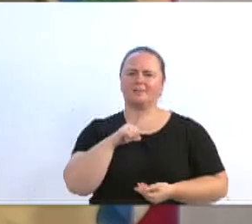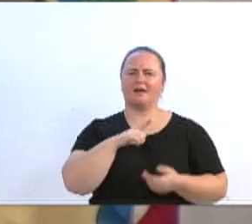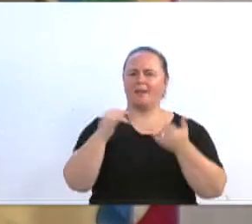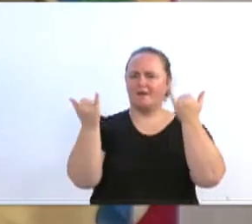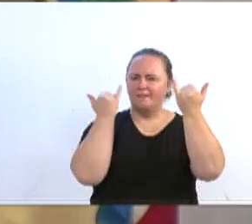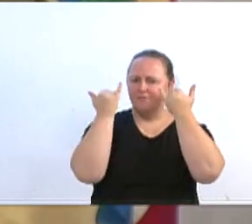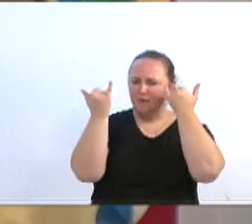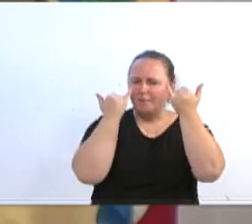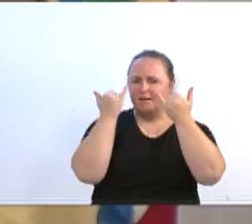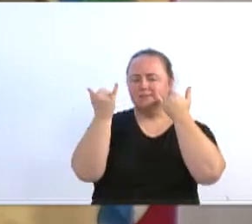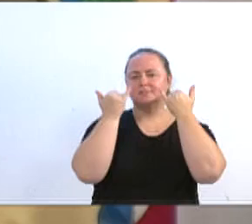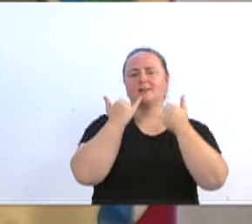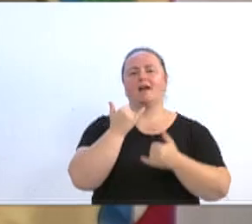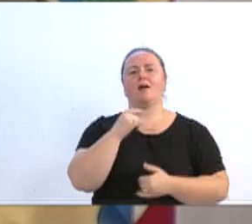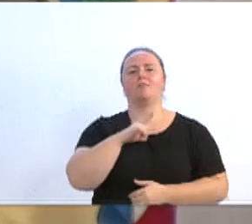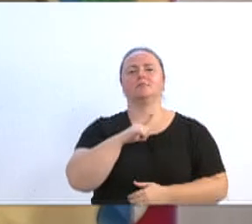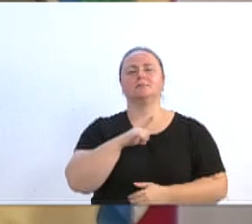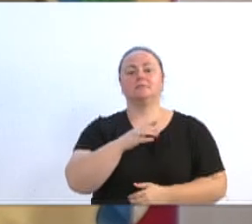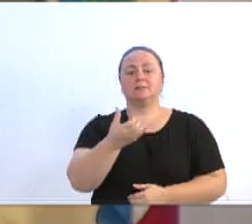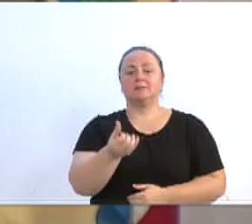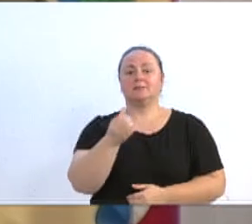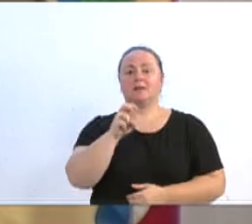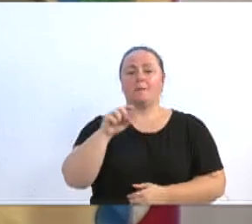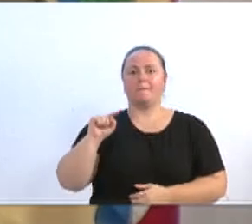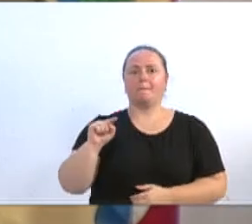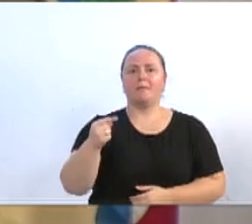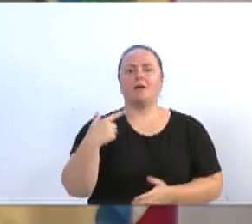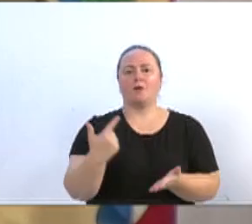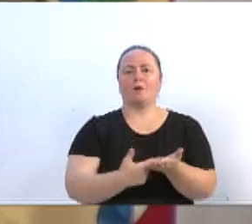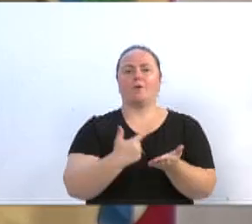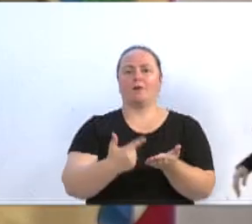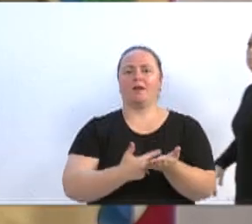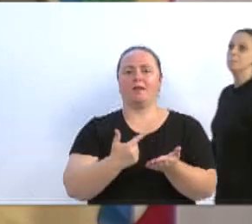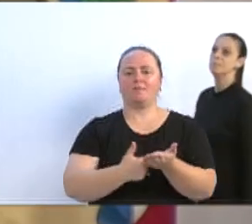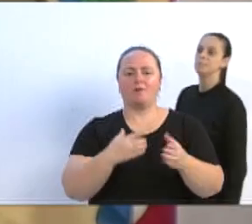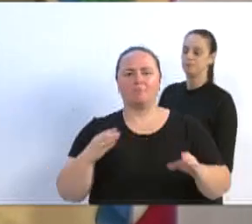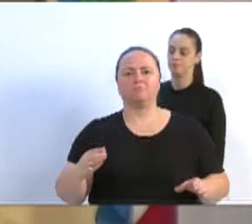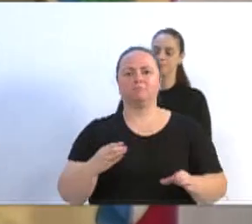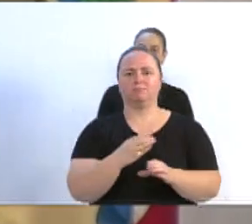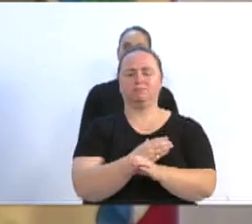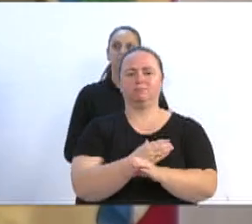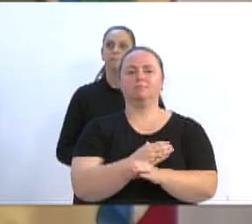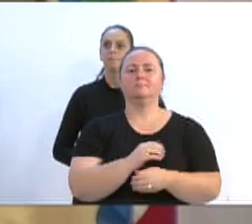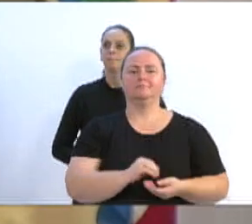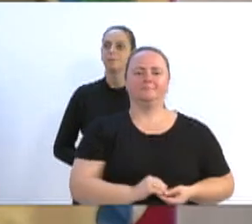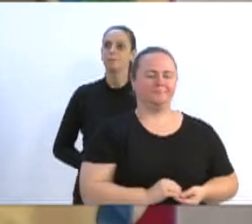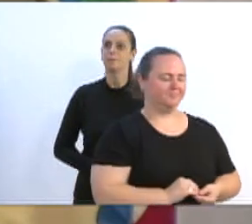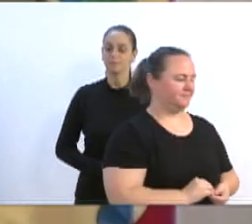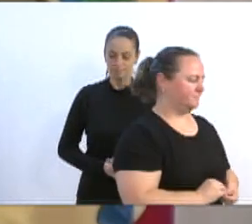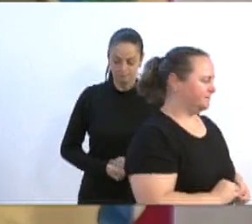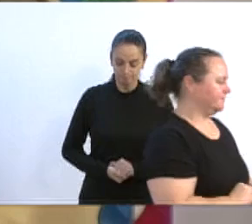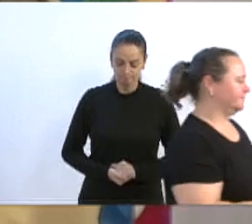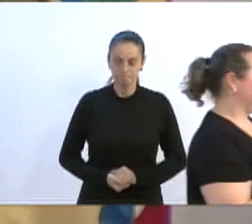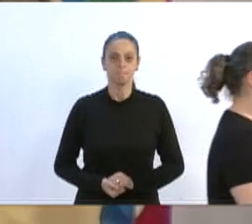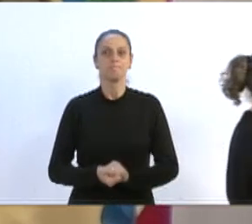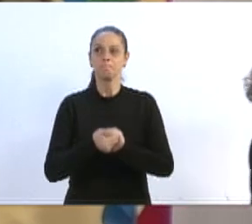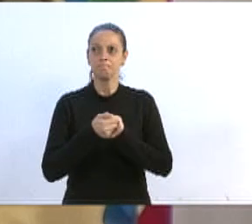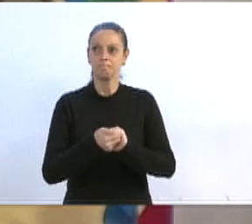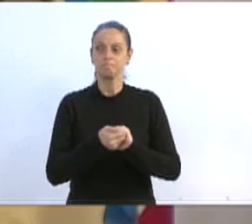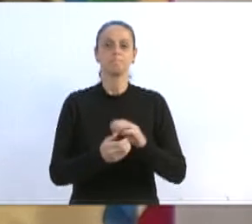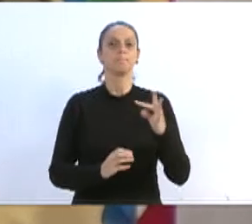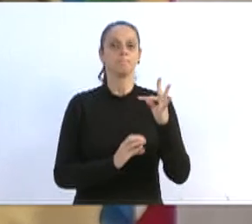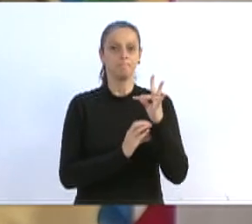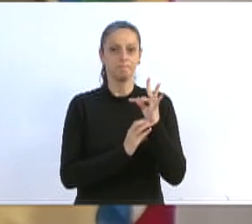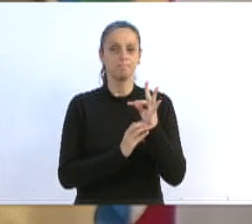são mais de 65 mil livros que compõem o acervo. E para finalizar, eu quero parabenizar a Fundação Cultural também